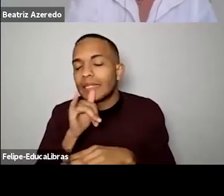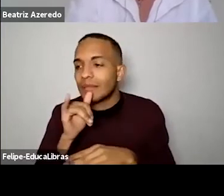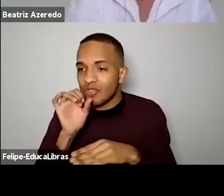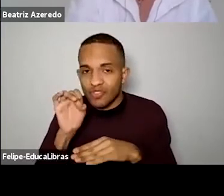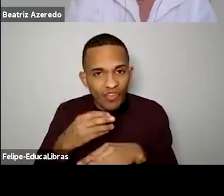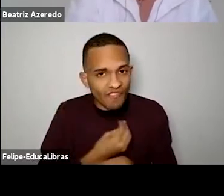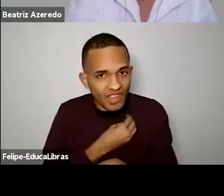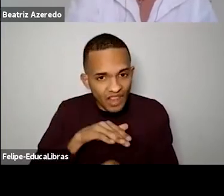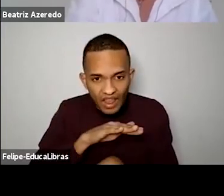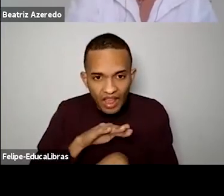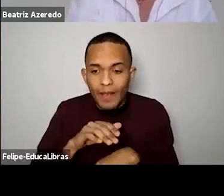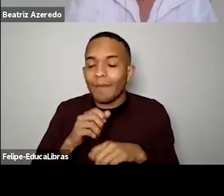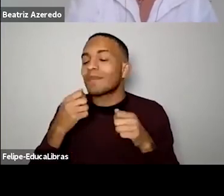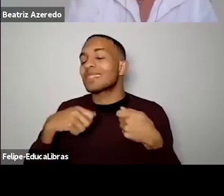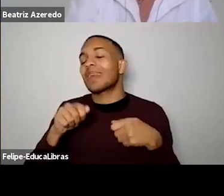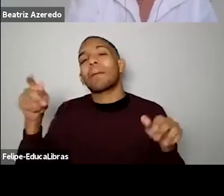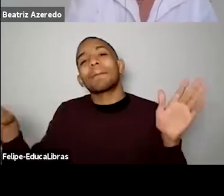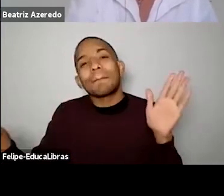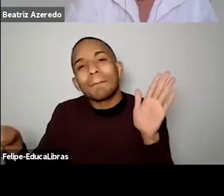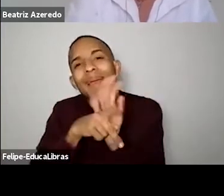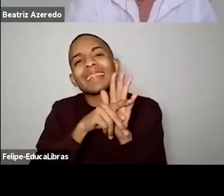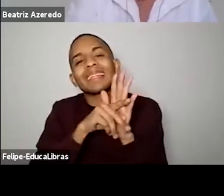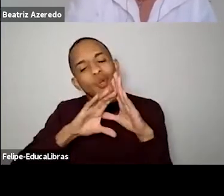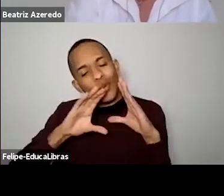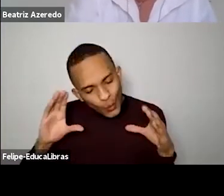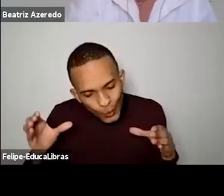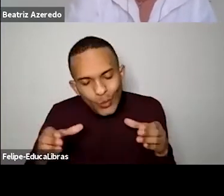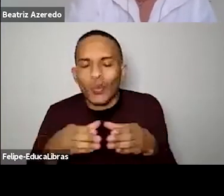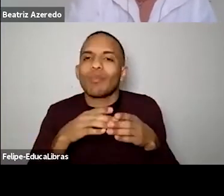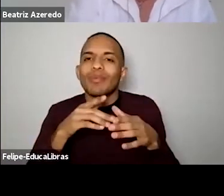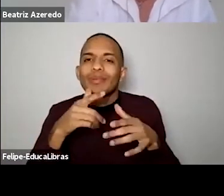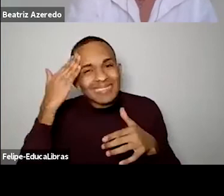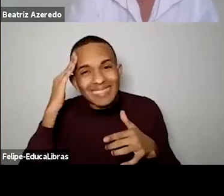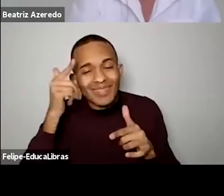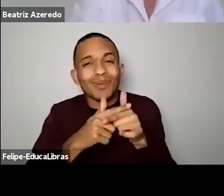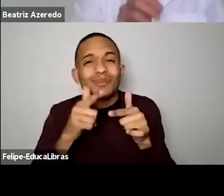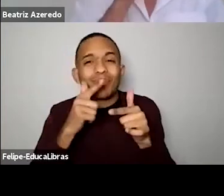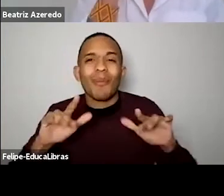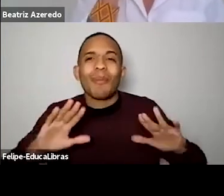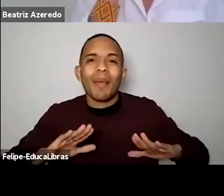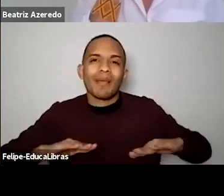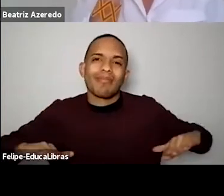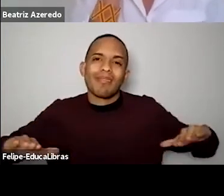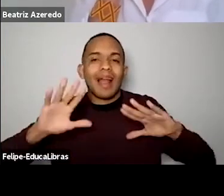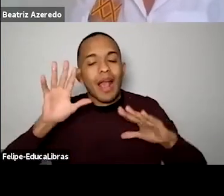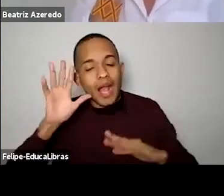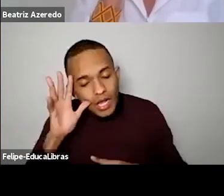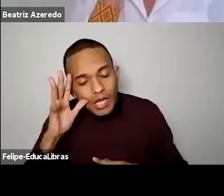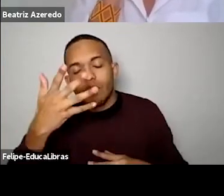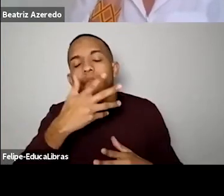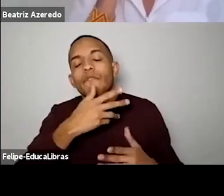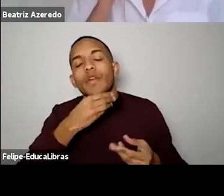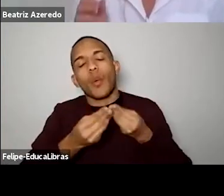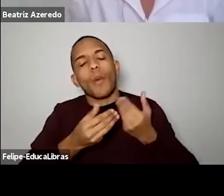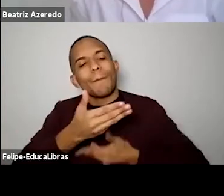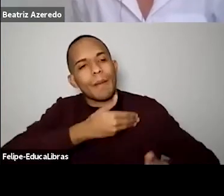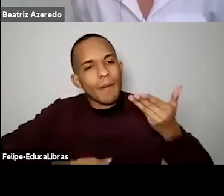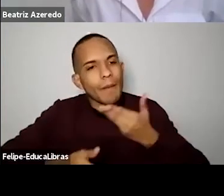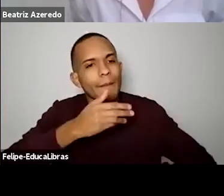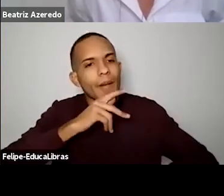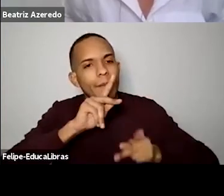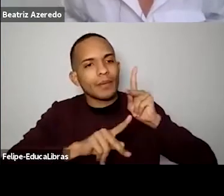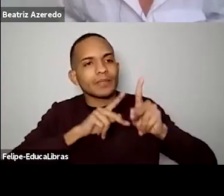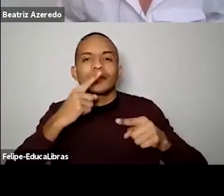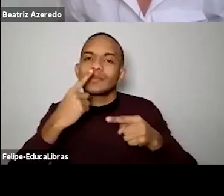tem que ser da comunidade, fazer parte do conjunto dos problemas, do conjunto de soluções, de interação com a população, porque assim a gente